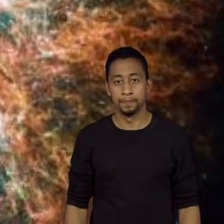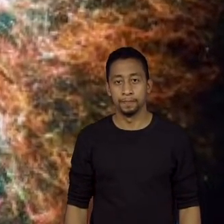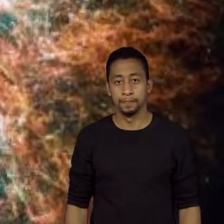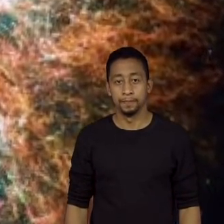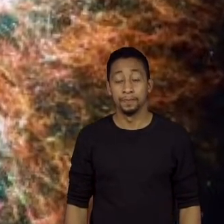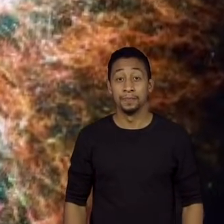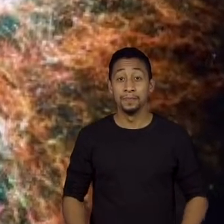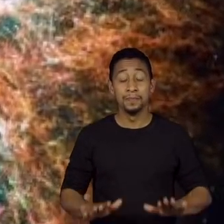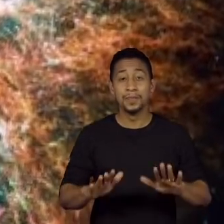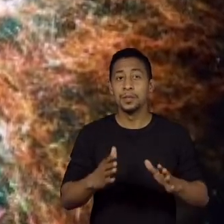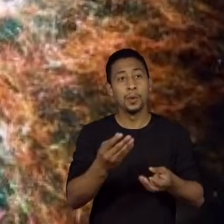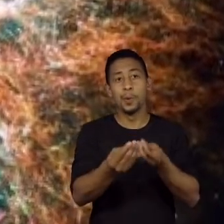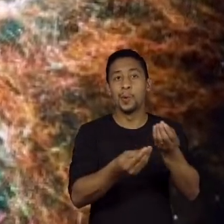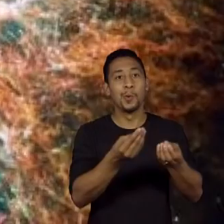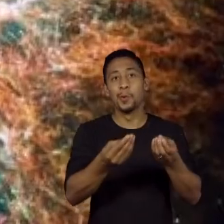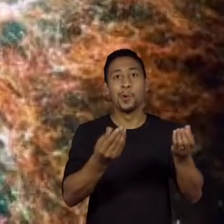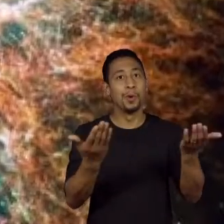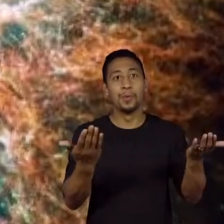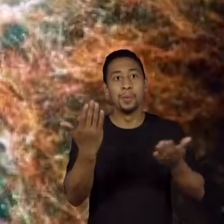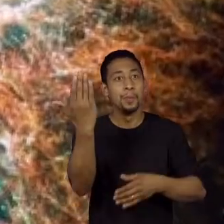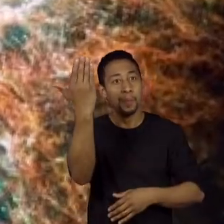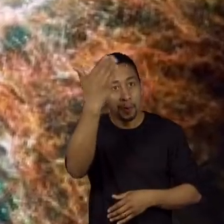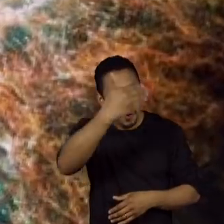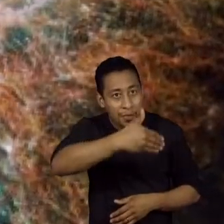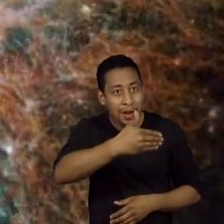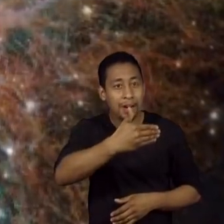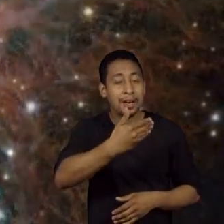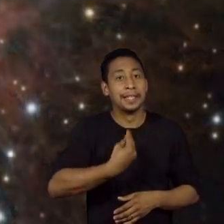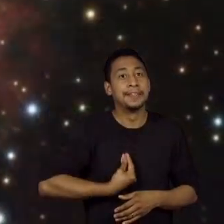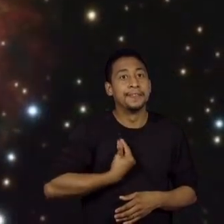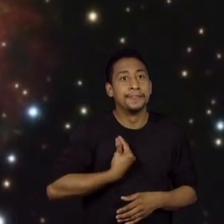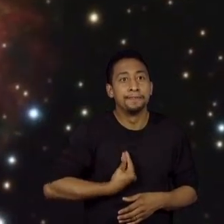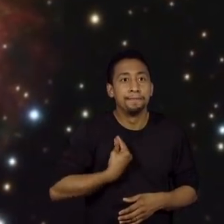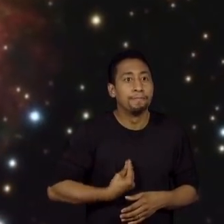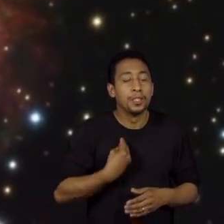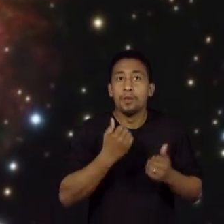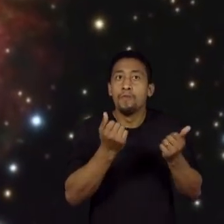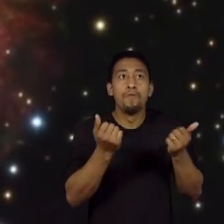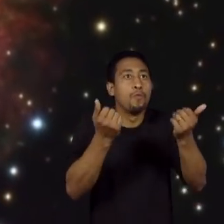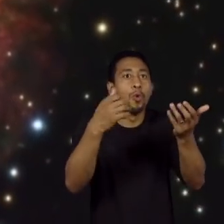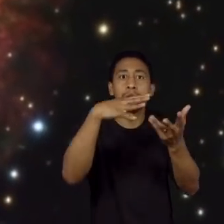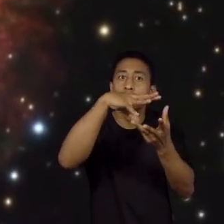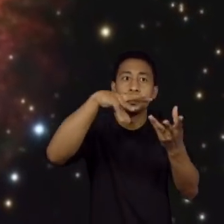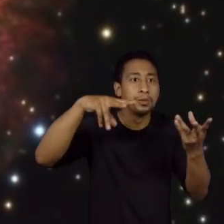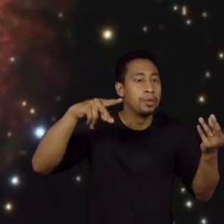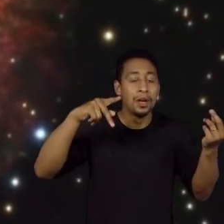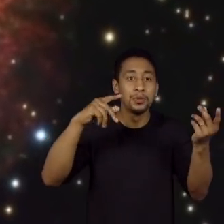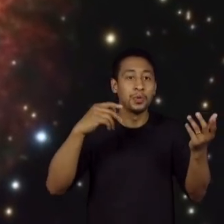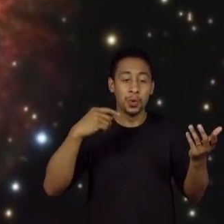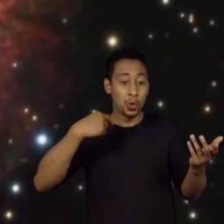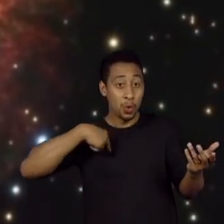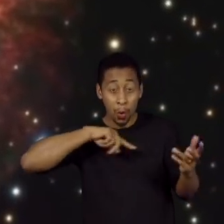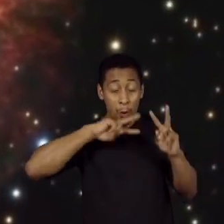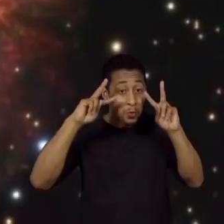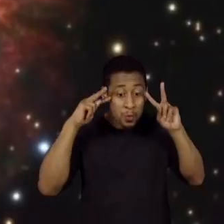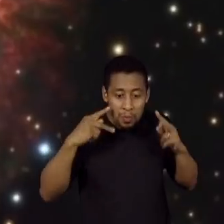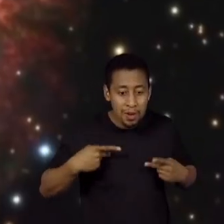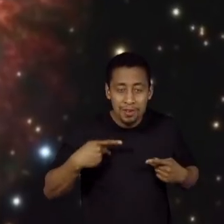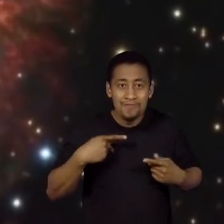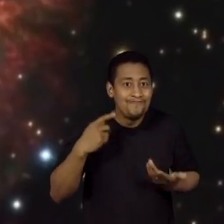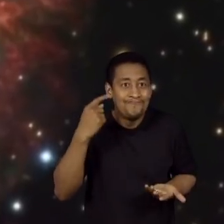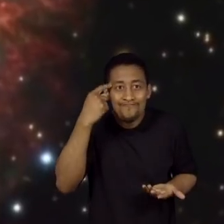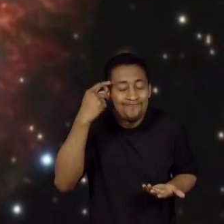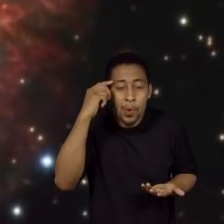De que maneira a comprovação de vida extraterrestre pode mudar a nossa visão de mundo, nossa visão do